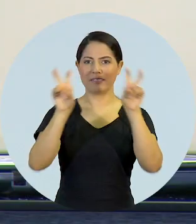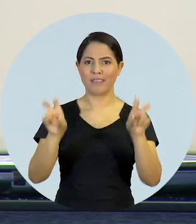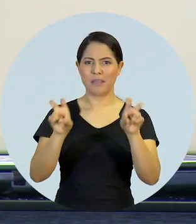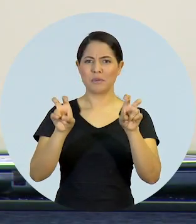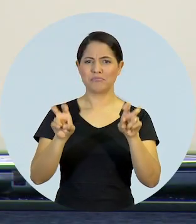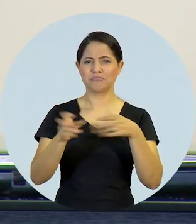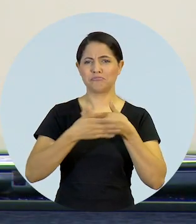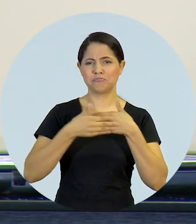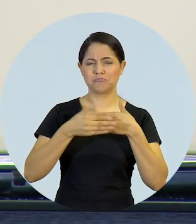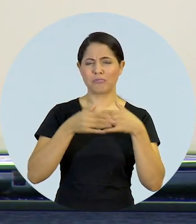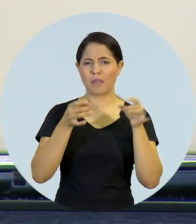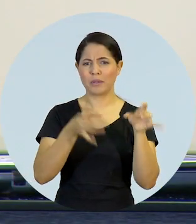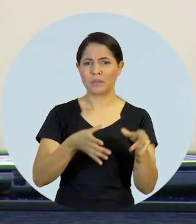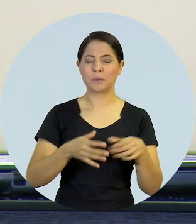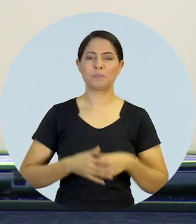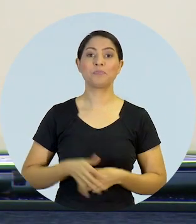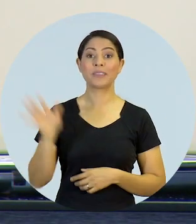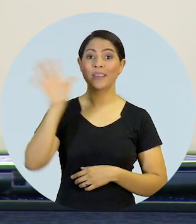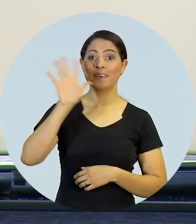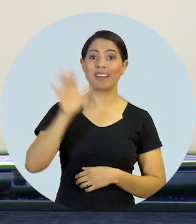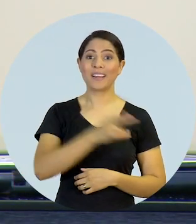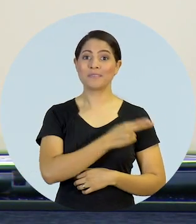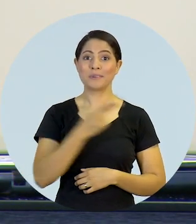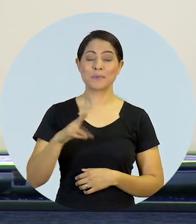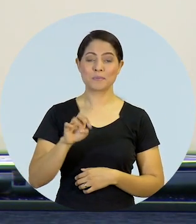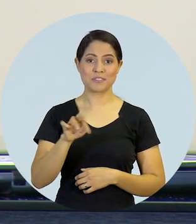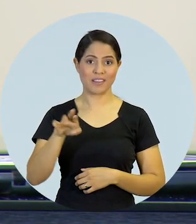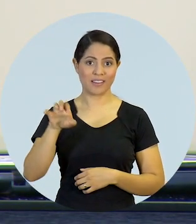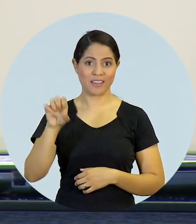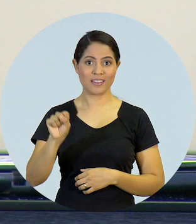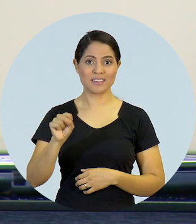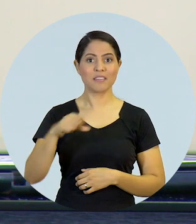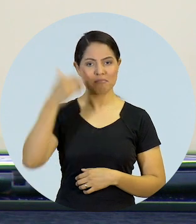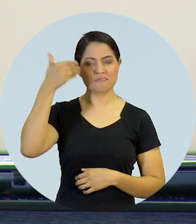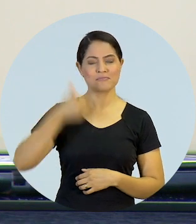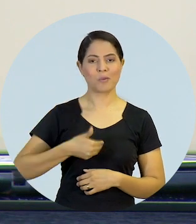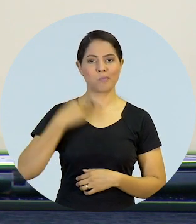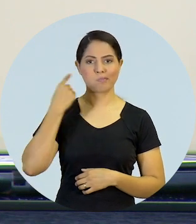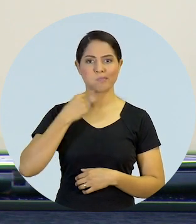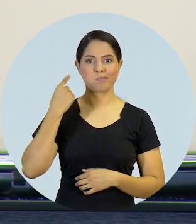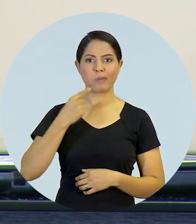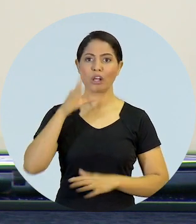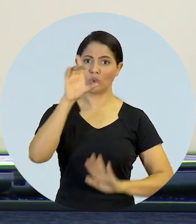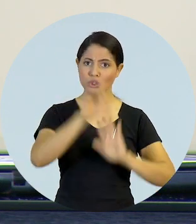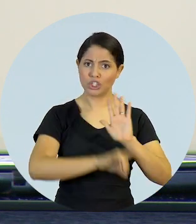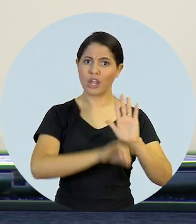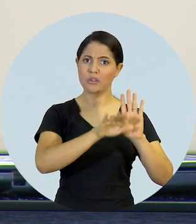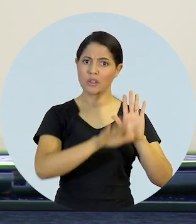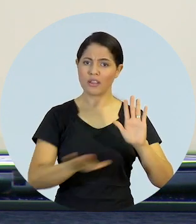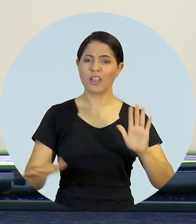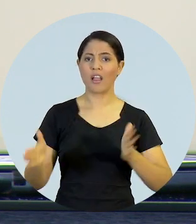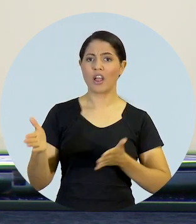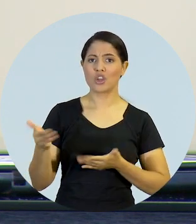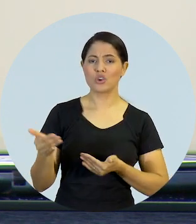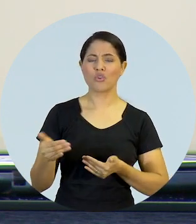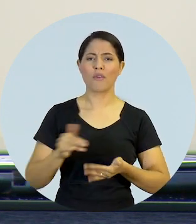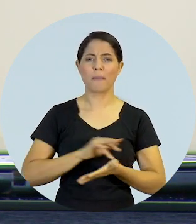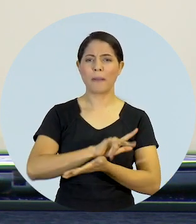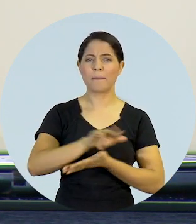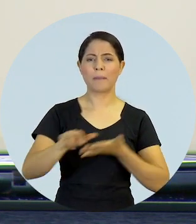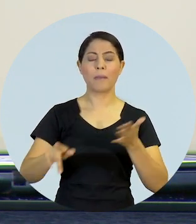afetivo. Olá, eu sou o Charles Bica, sou advogado. Atualmente sou presidente da Comissão de Defesa dos Direitos da